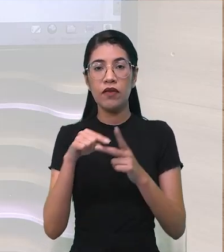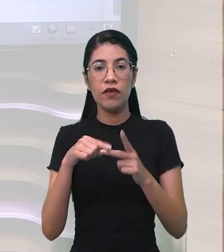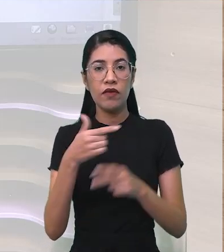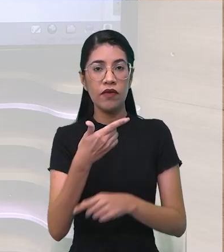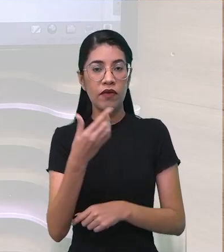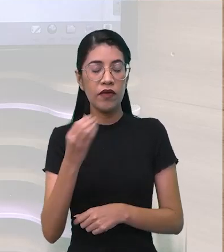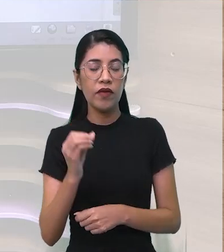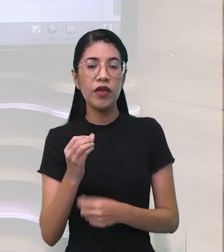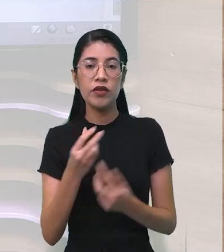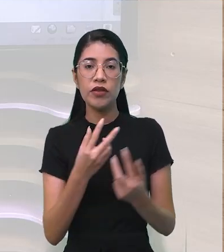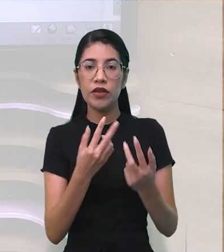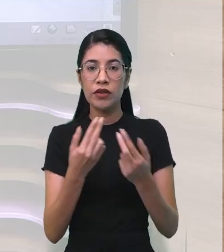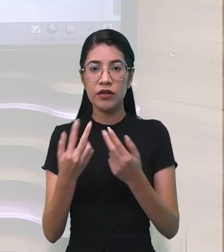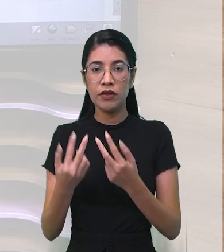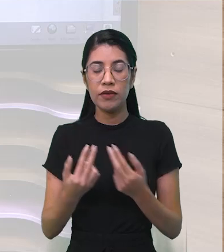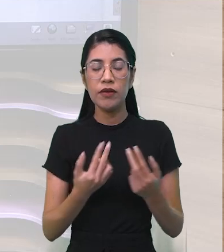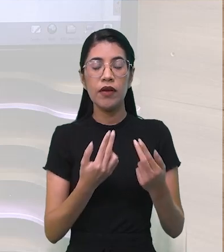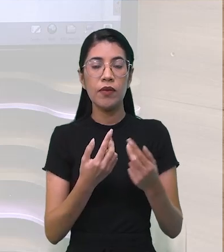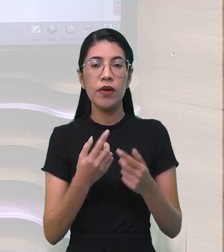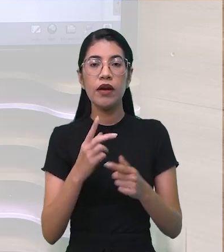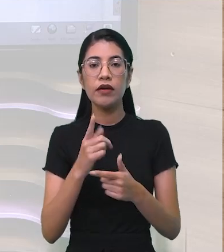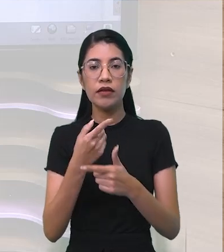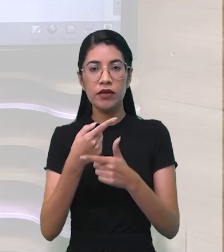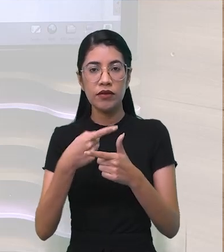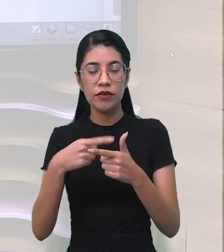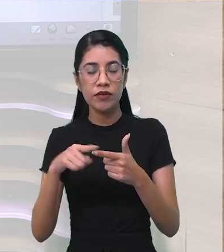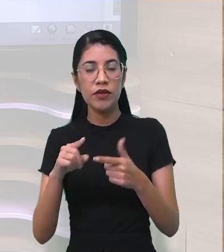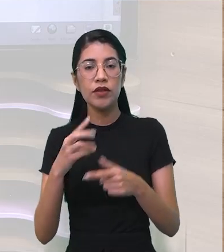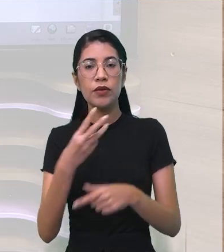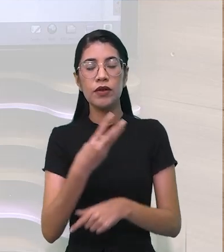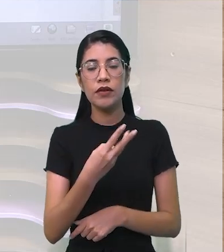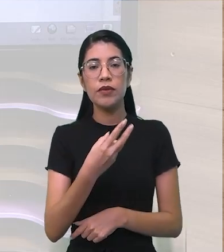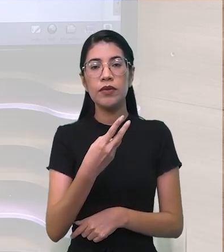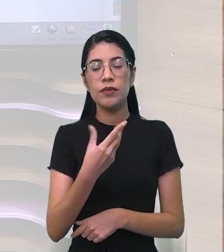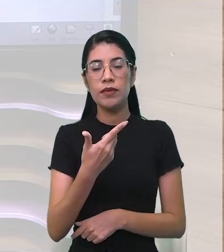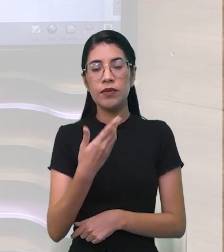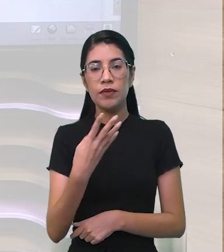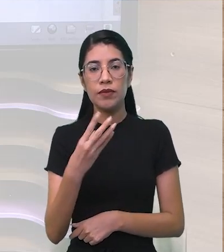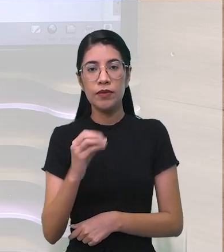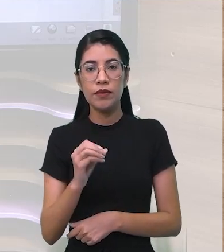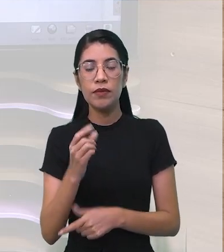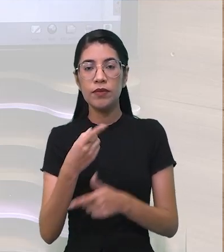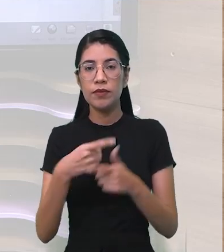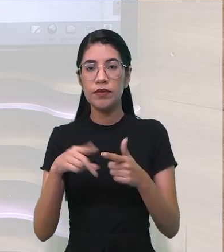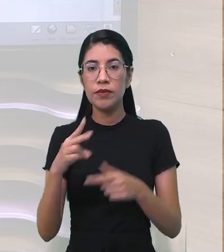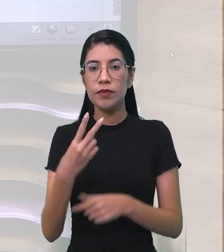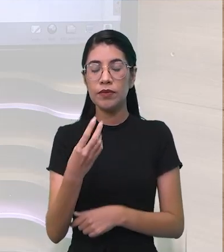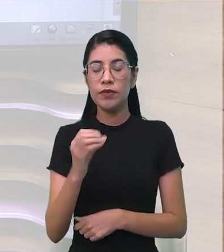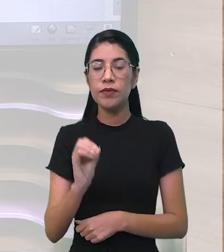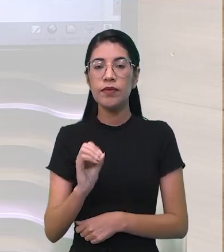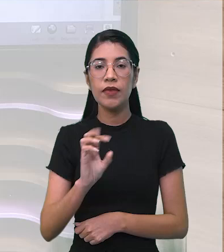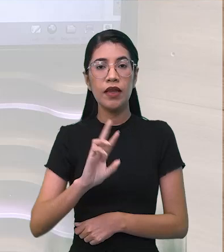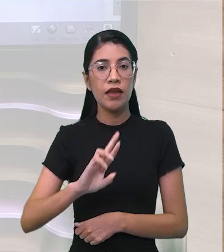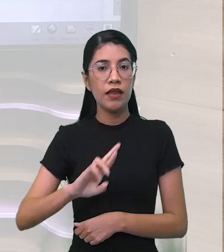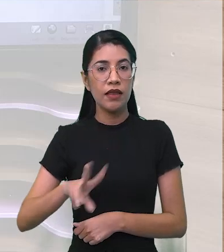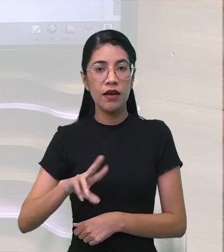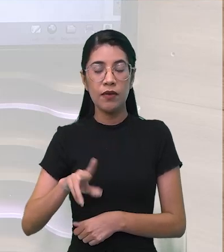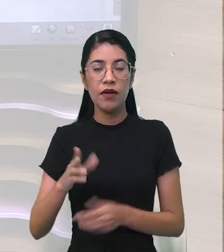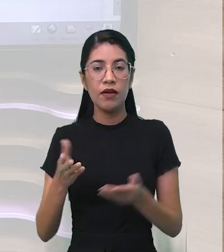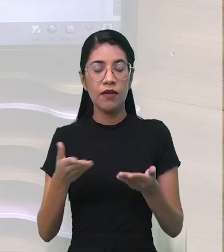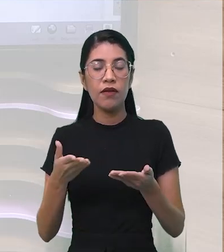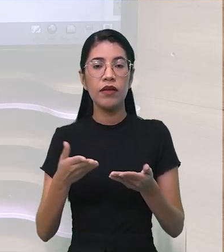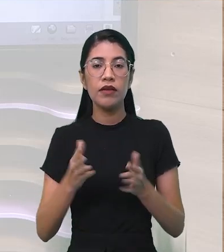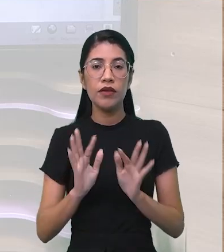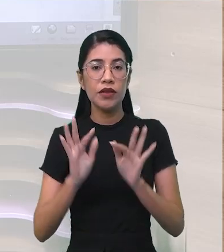mesma medida. Aí a gente ia dividir esses 3.240 por 20. Não é o caso, certo?